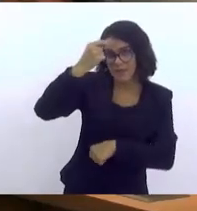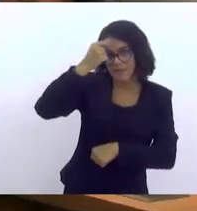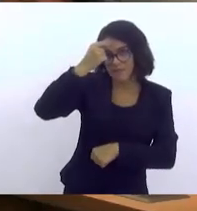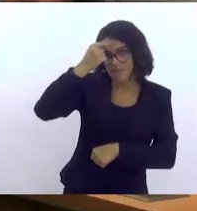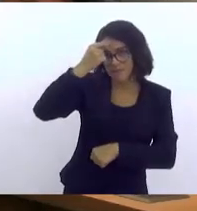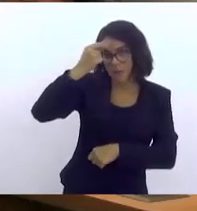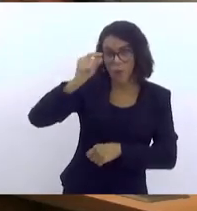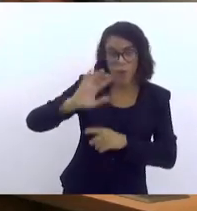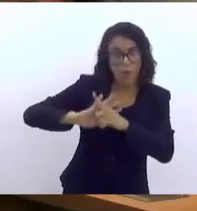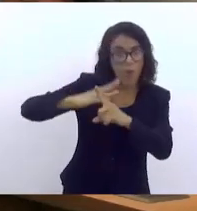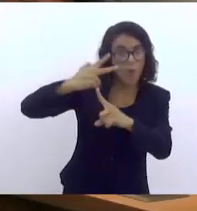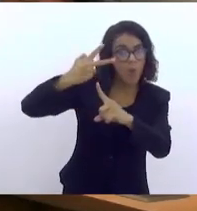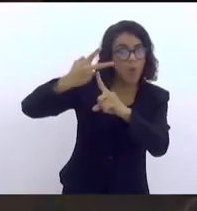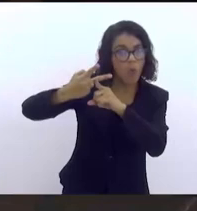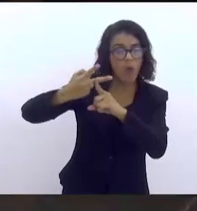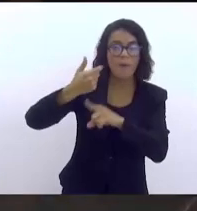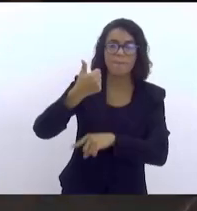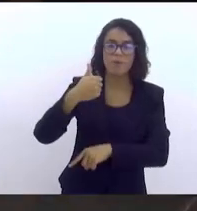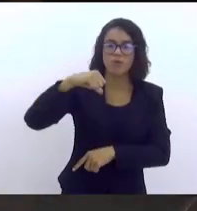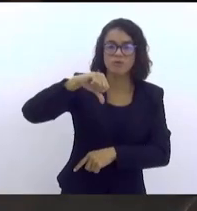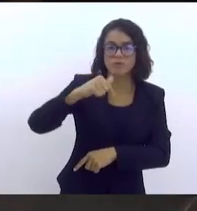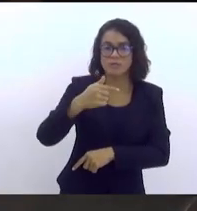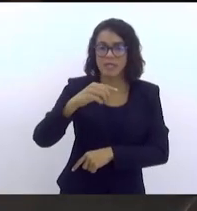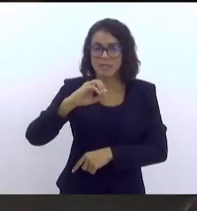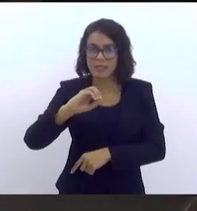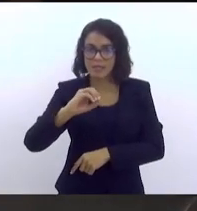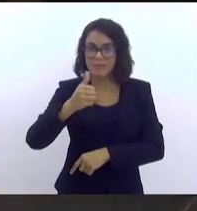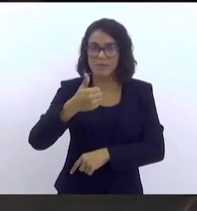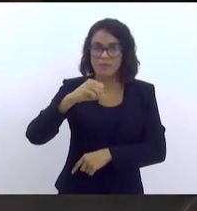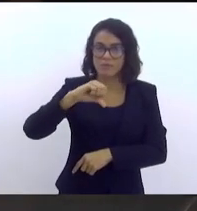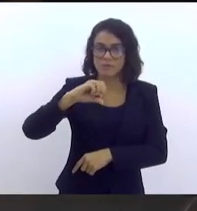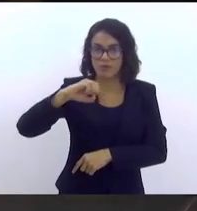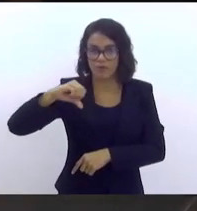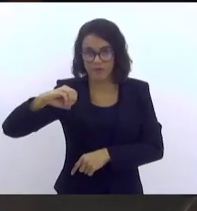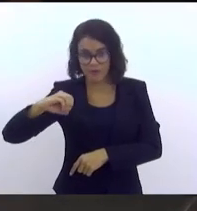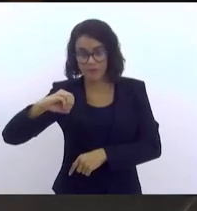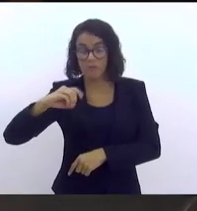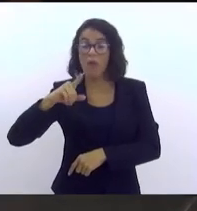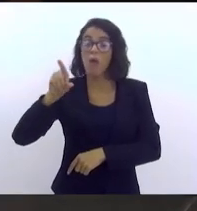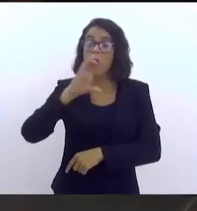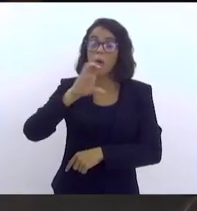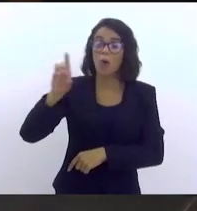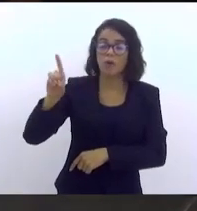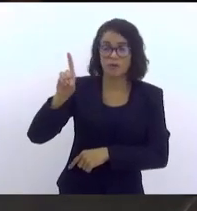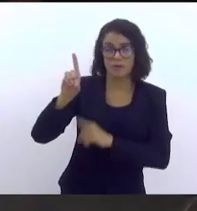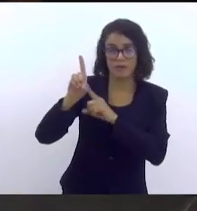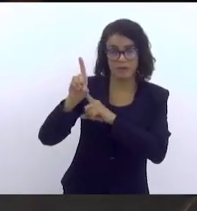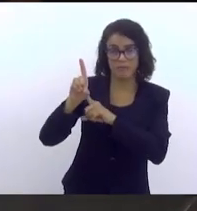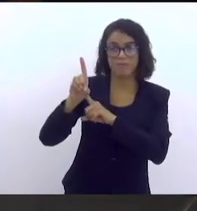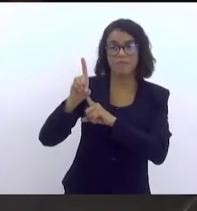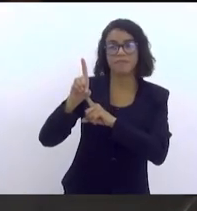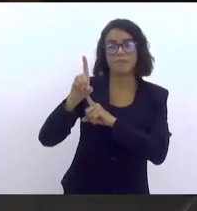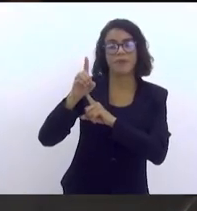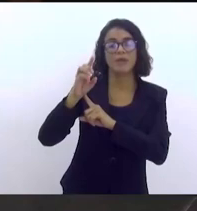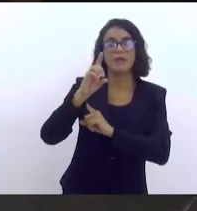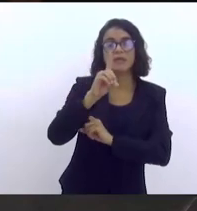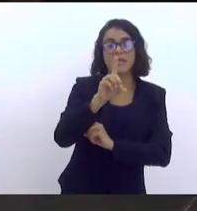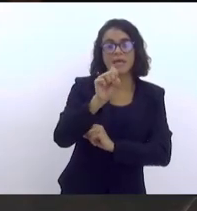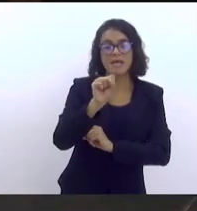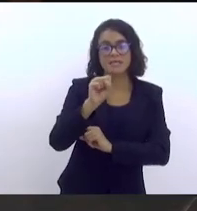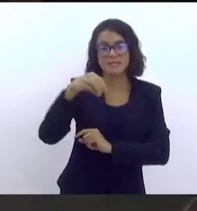dobrou entre 1970 e 1990 né diz o coordenador da força da Força Tarefa do